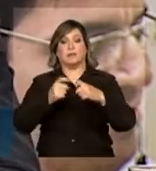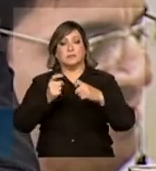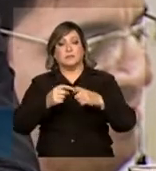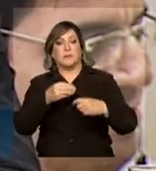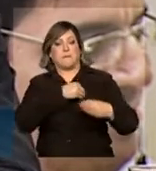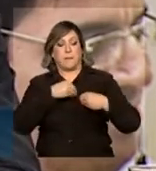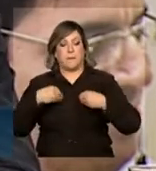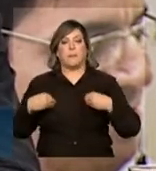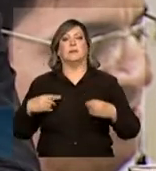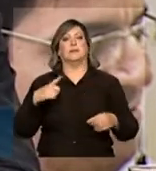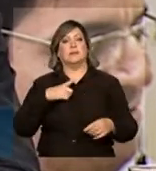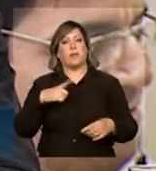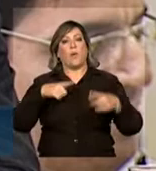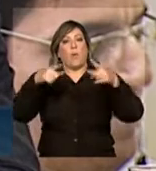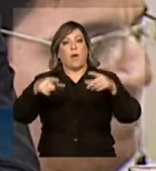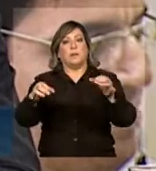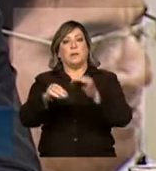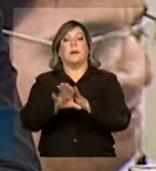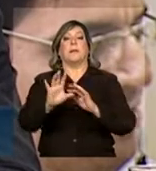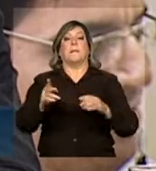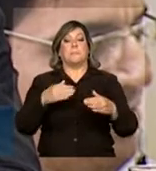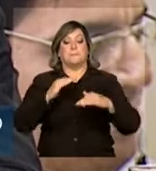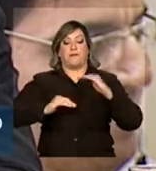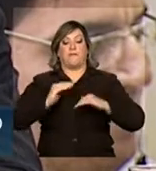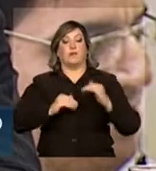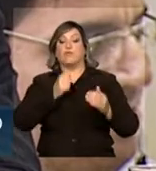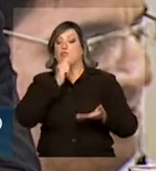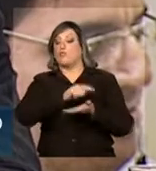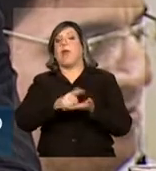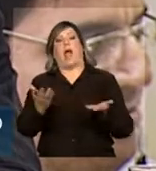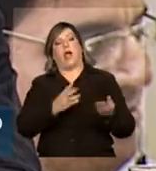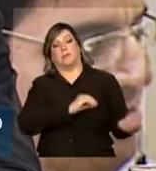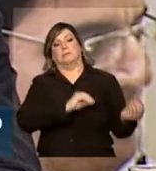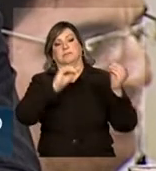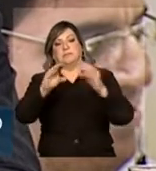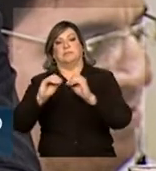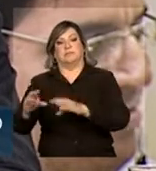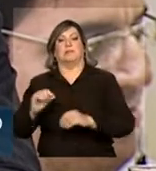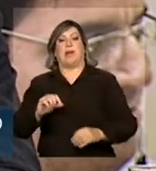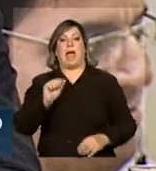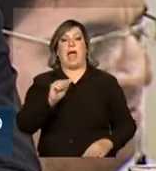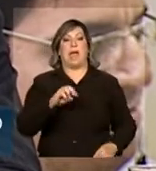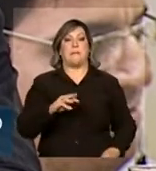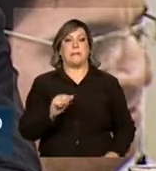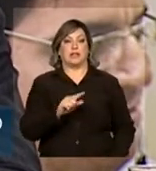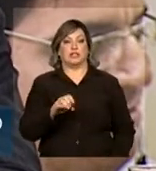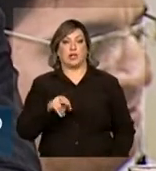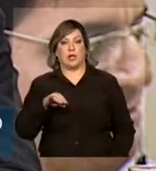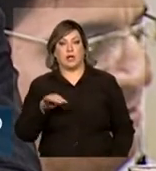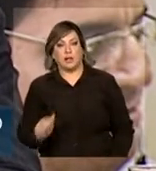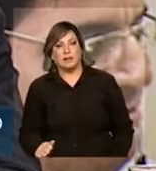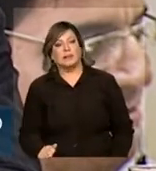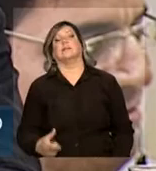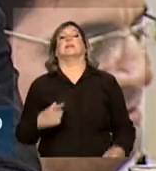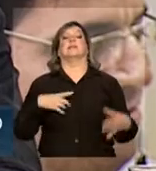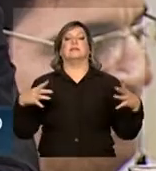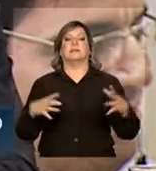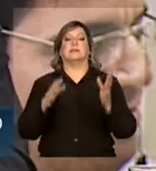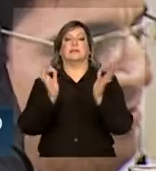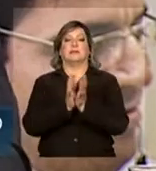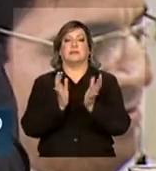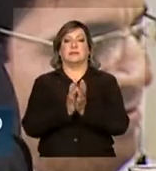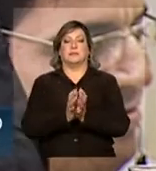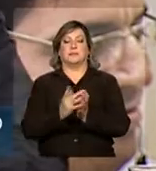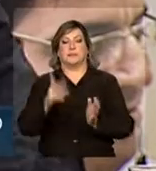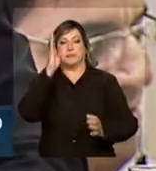receber esse profissional oculpando toda a demanda desses profissionais da Amazônia legal brasileira eh nos permitiu